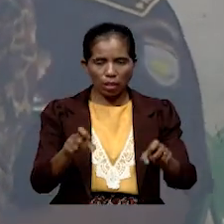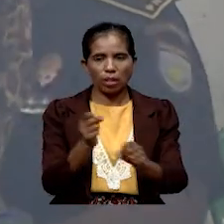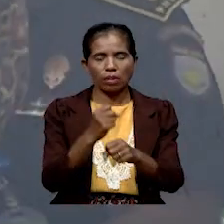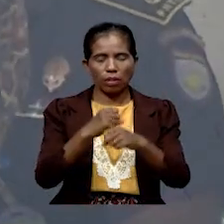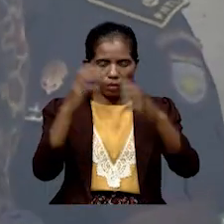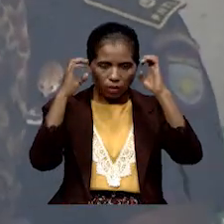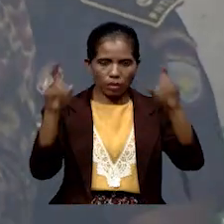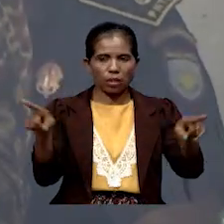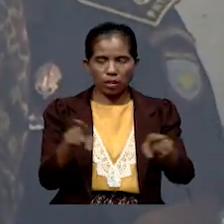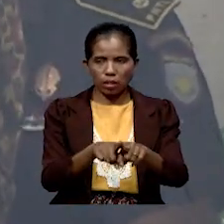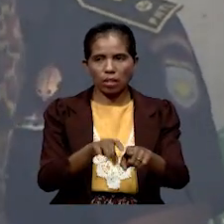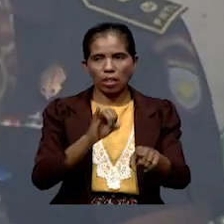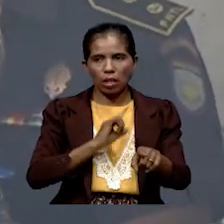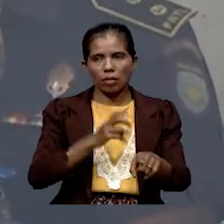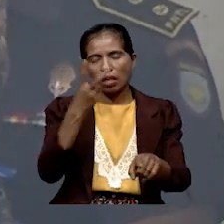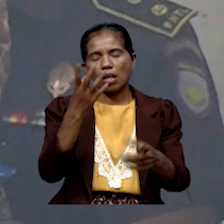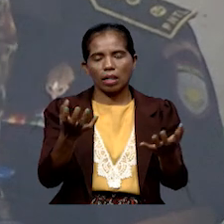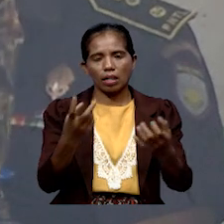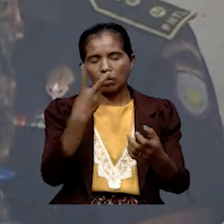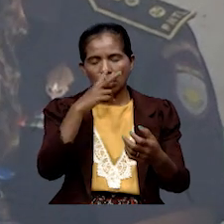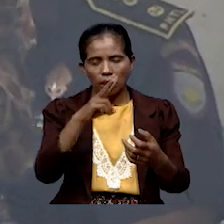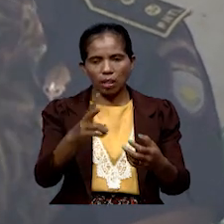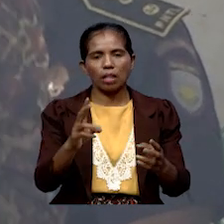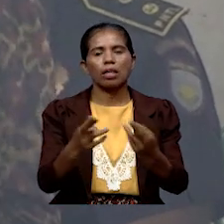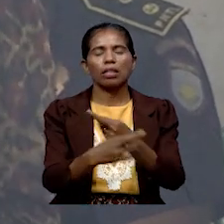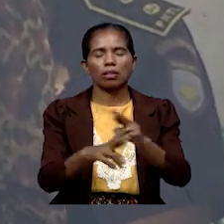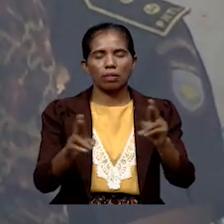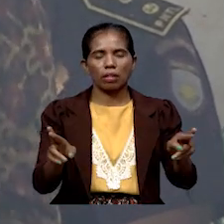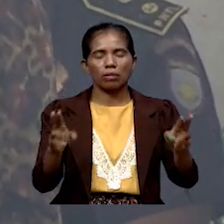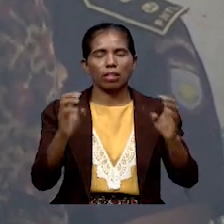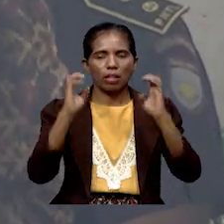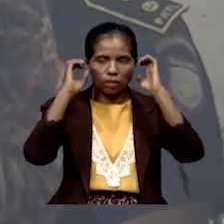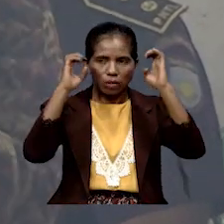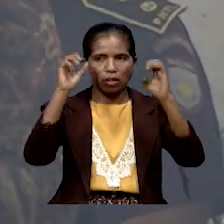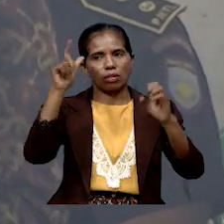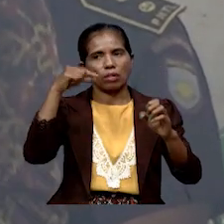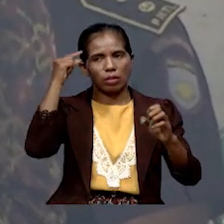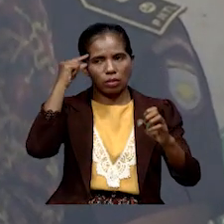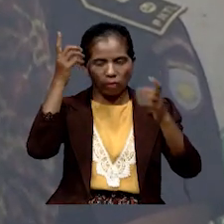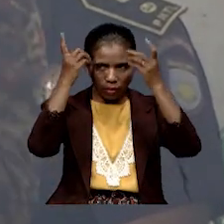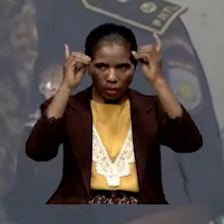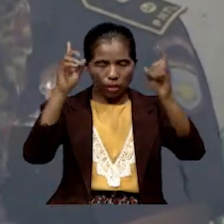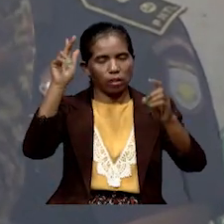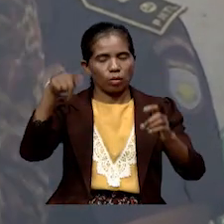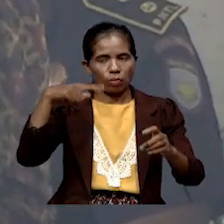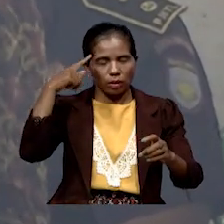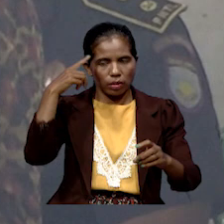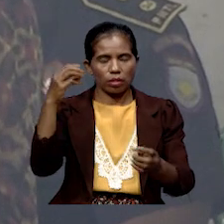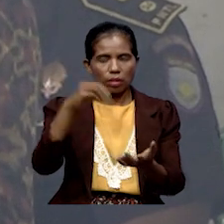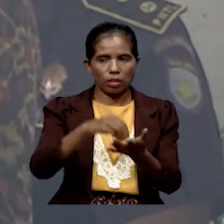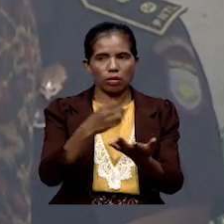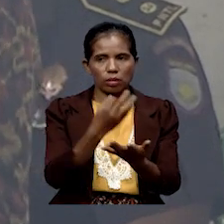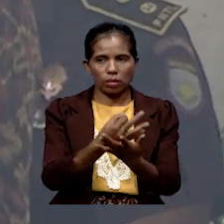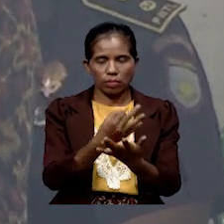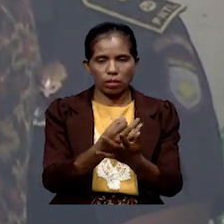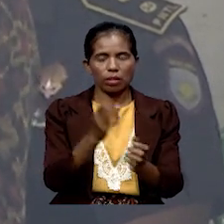sane, hawakar katu hari resultado kon ba edukasaun ini ni pe maka governo definian ni politika ita orçamento ba parho